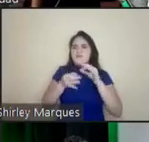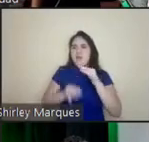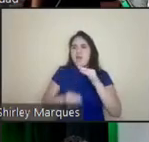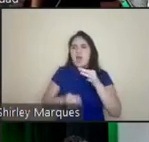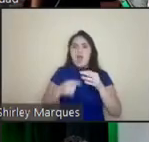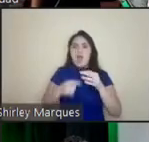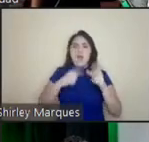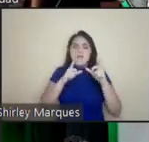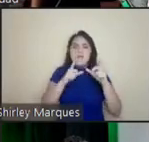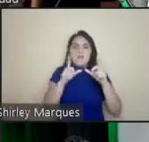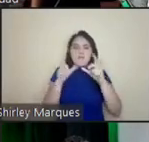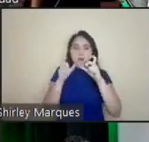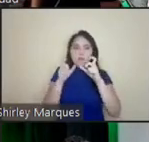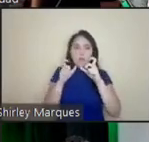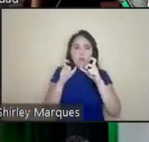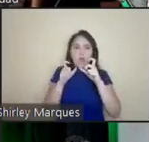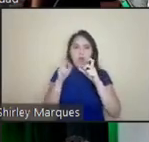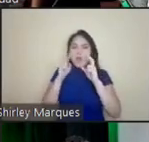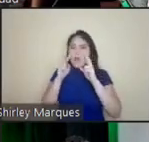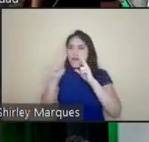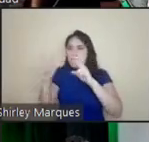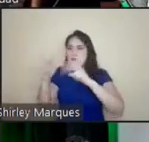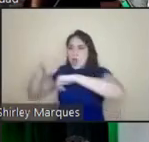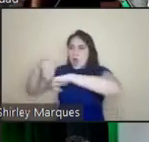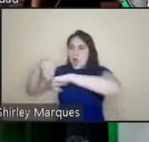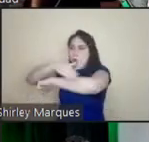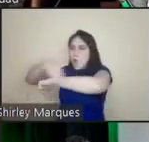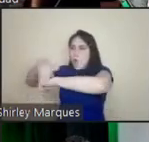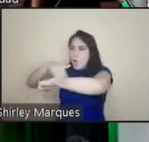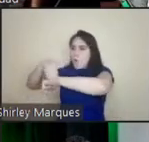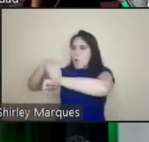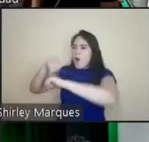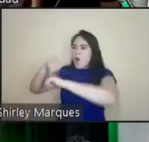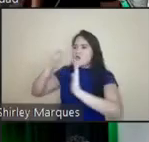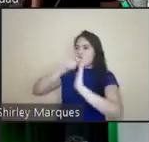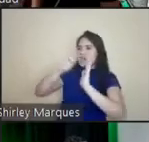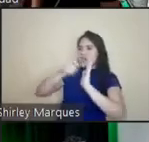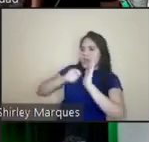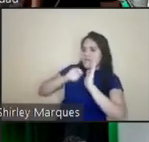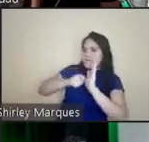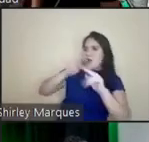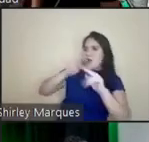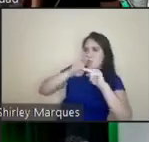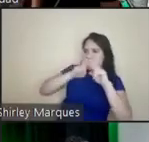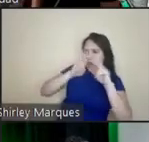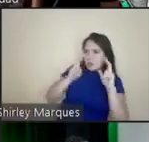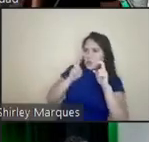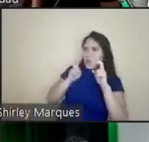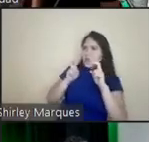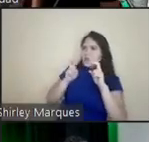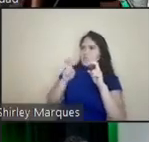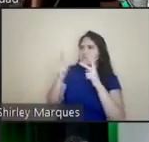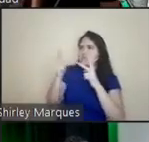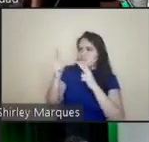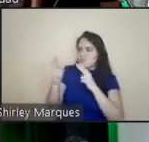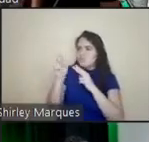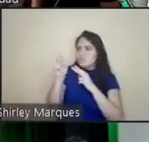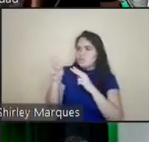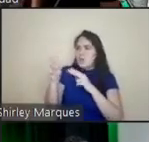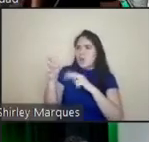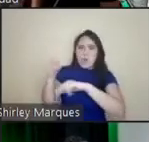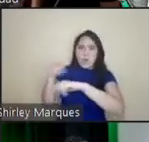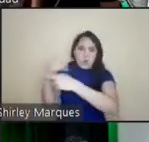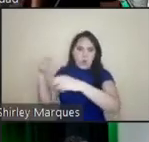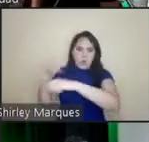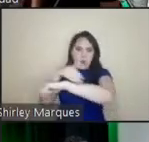vi aquilo na rua, escrevi às vezes na rua, a maioria eu mandei no áudio para um grupo